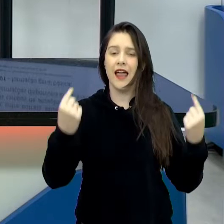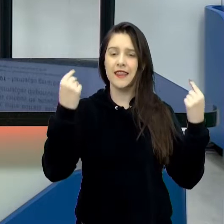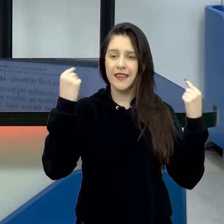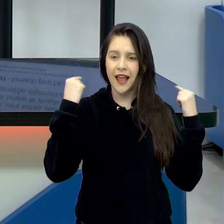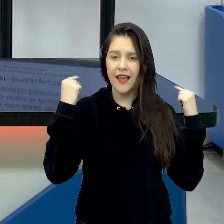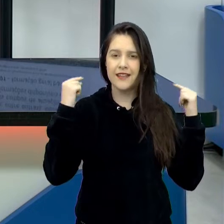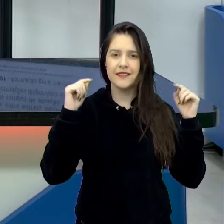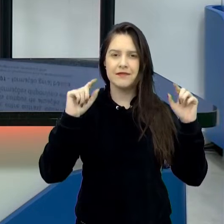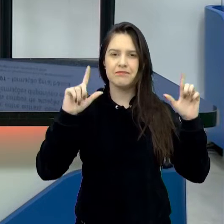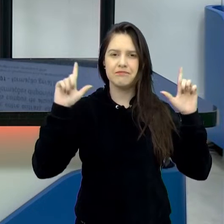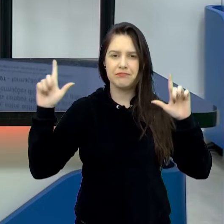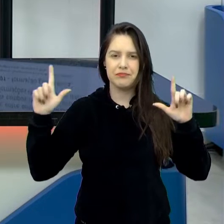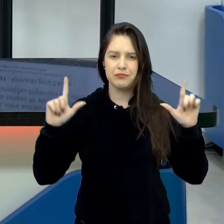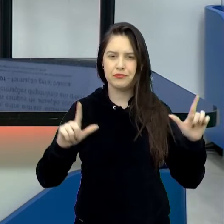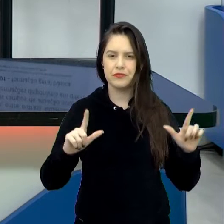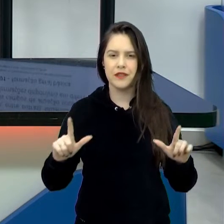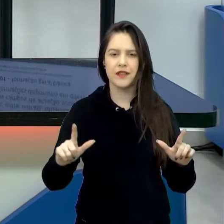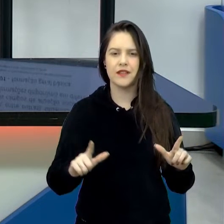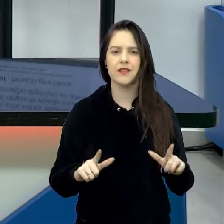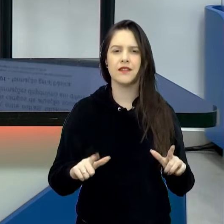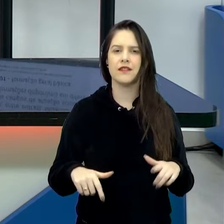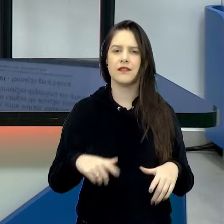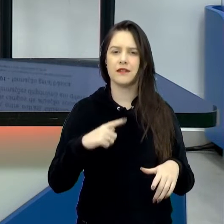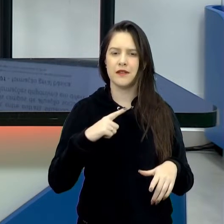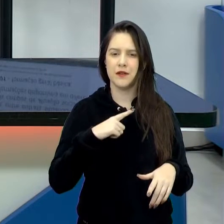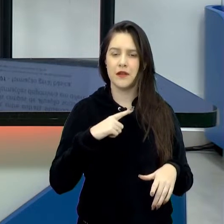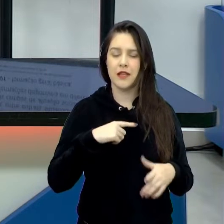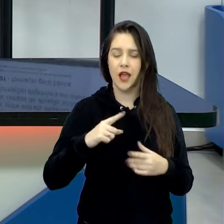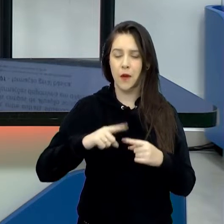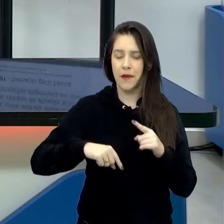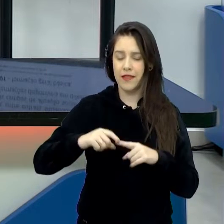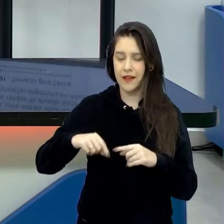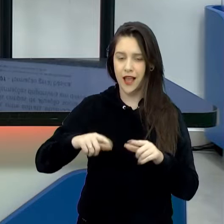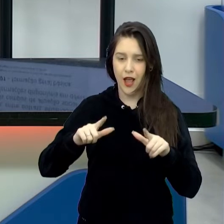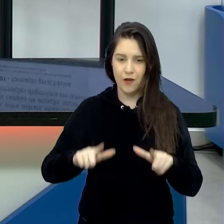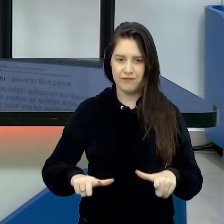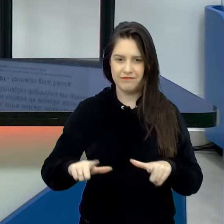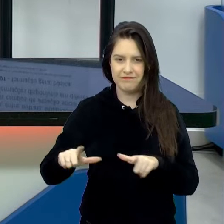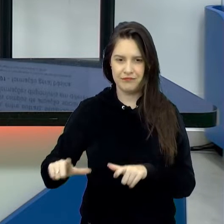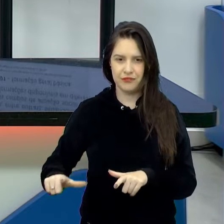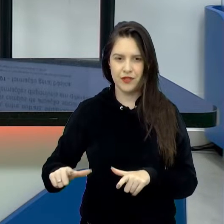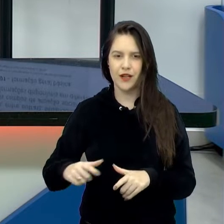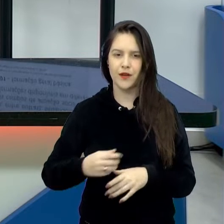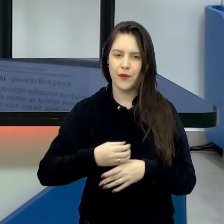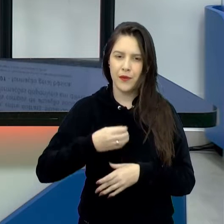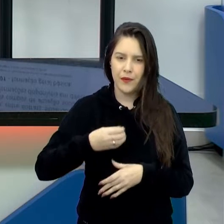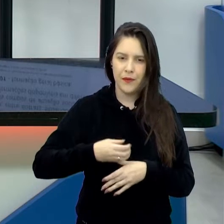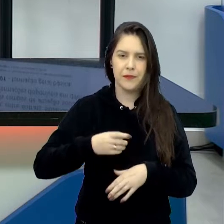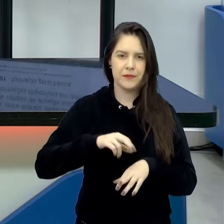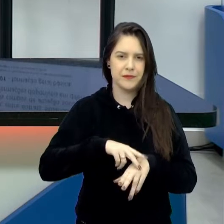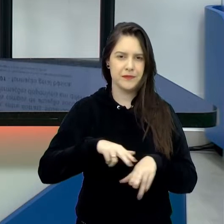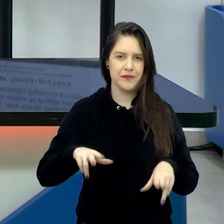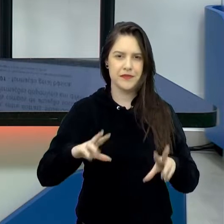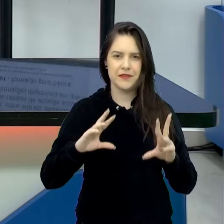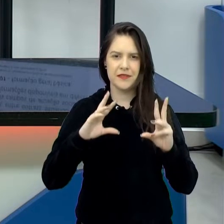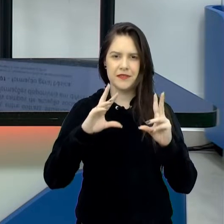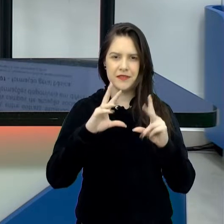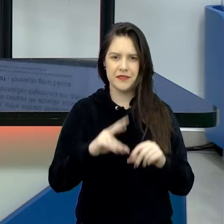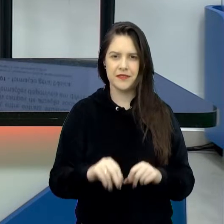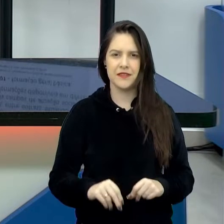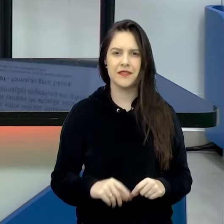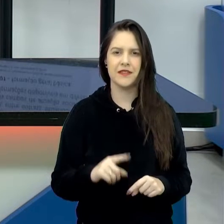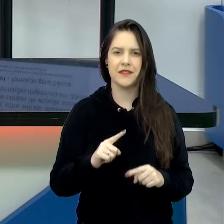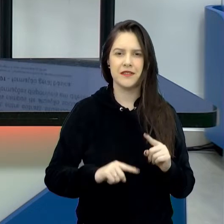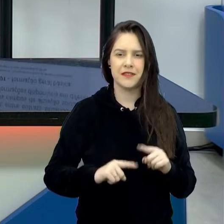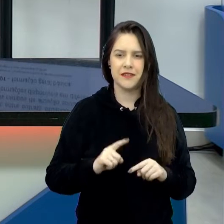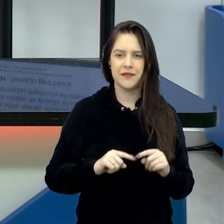bancada, onde eu tenho minha xícara, o meu material, o mapa e ao fundo um cenário com alguns objetos